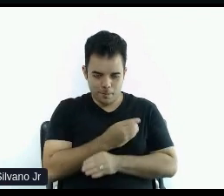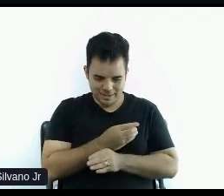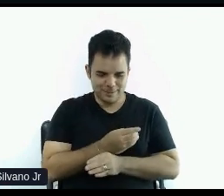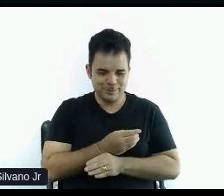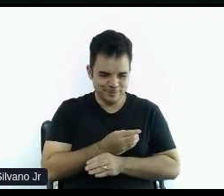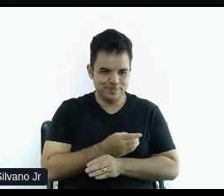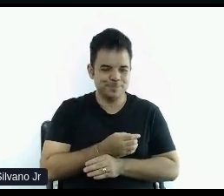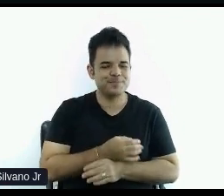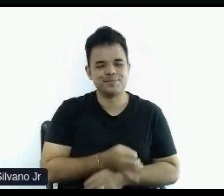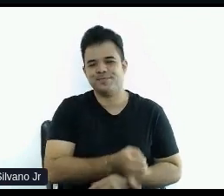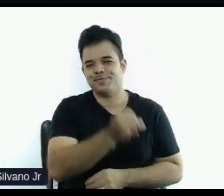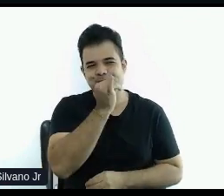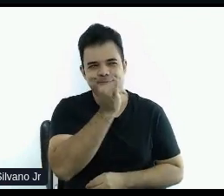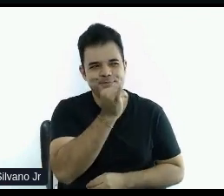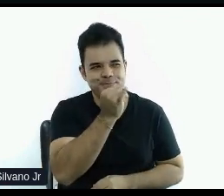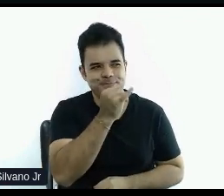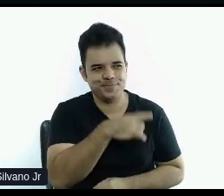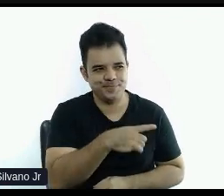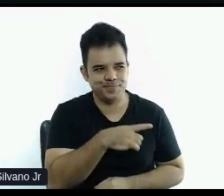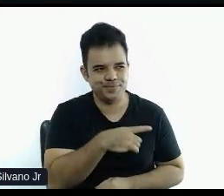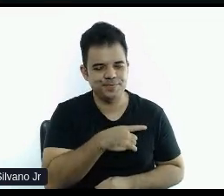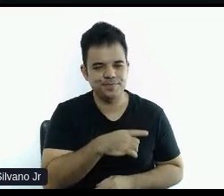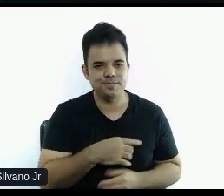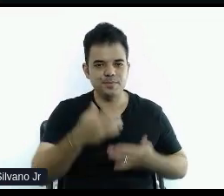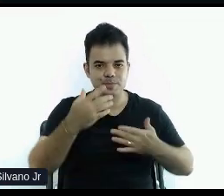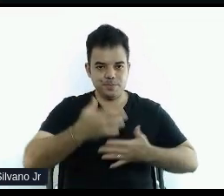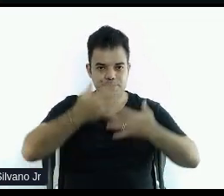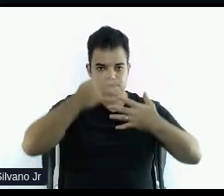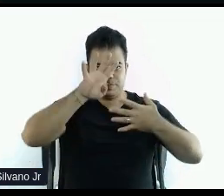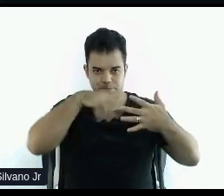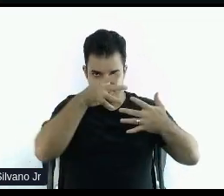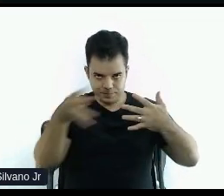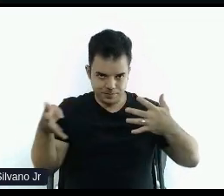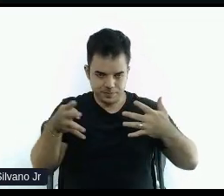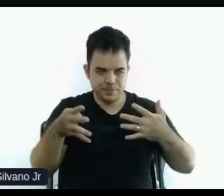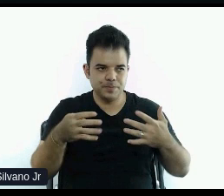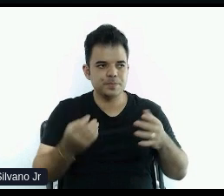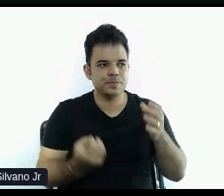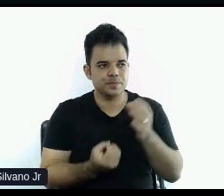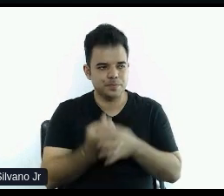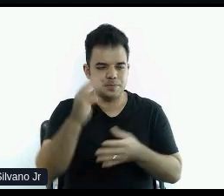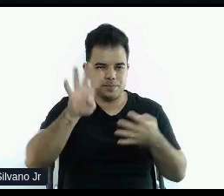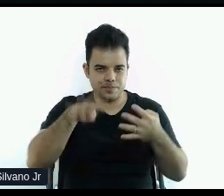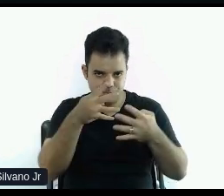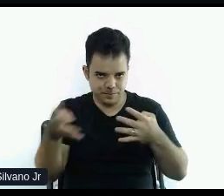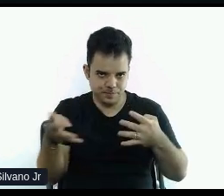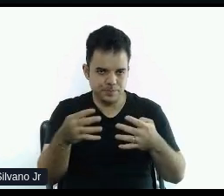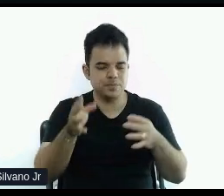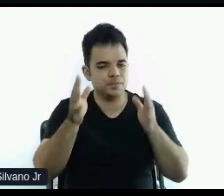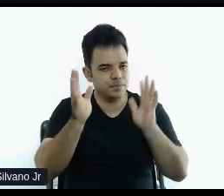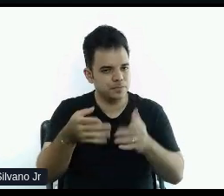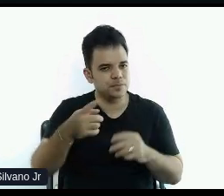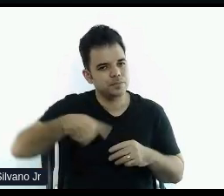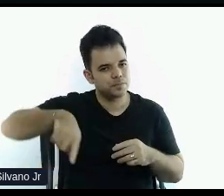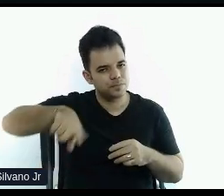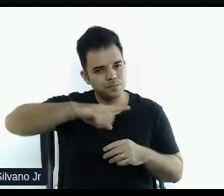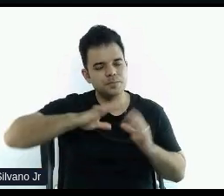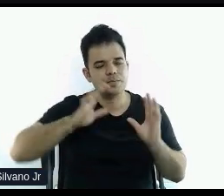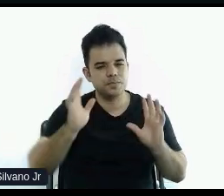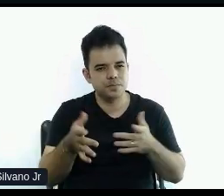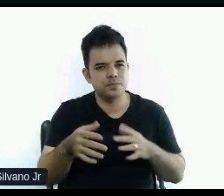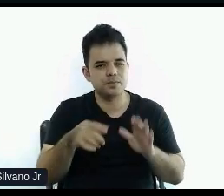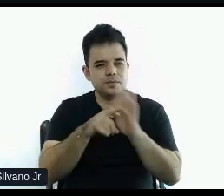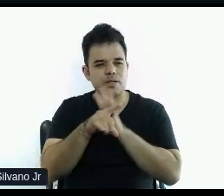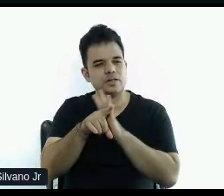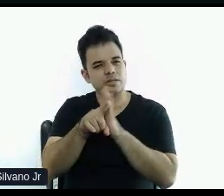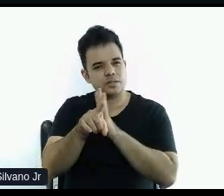exemplo, a gente tem aqui uma tabela que é uma tabela que a gente nessa análise, a